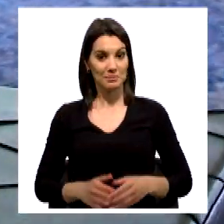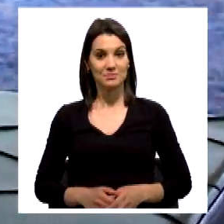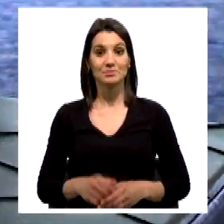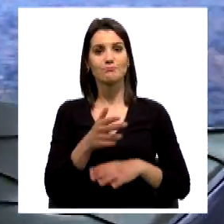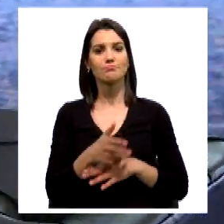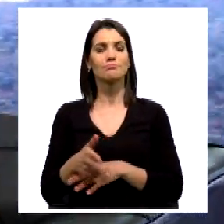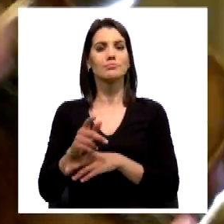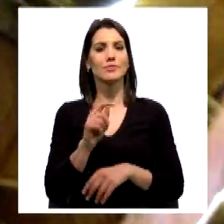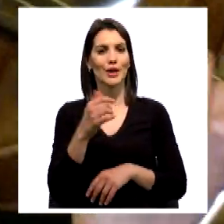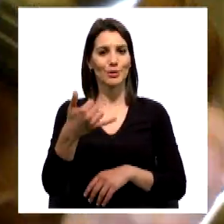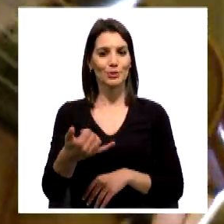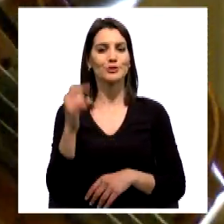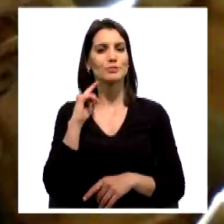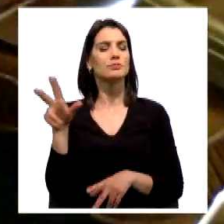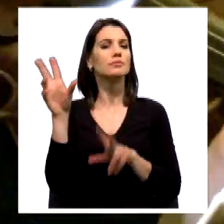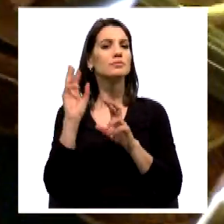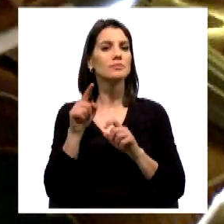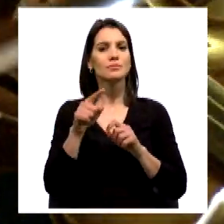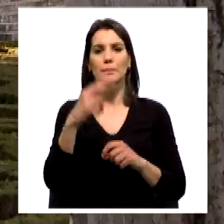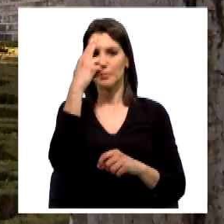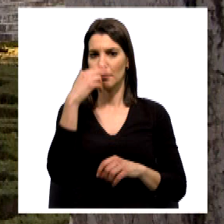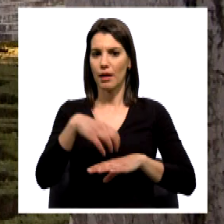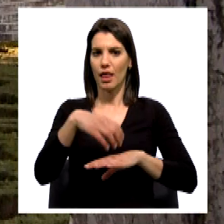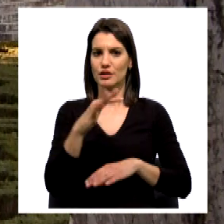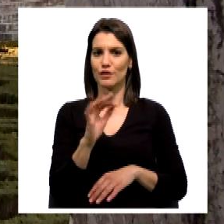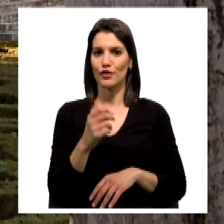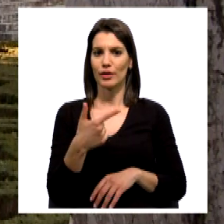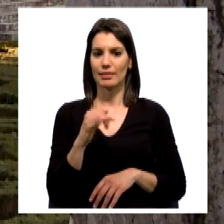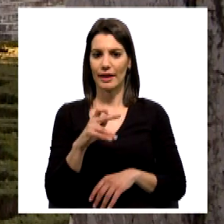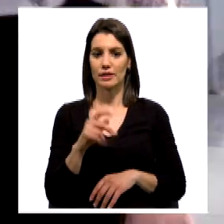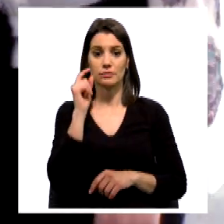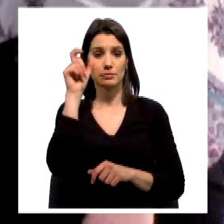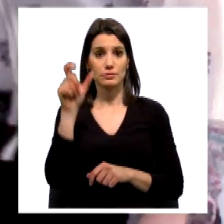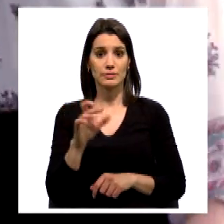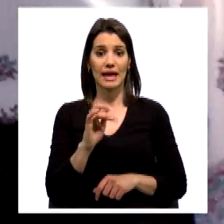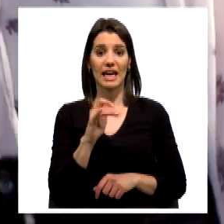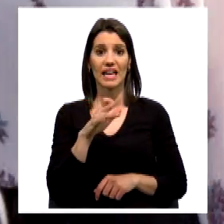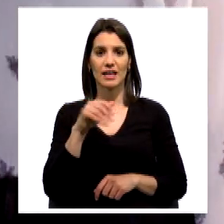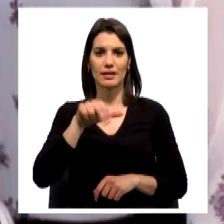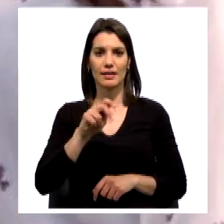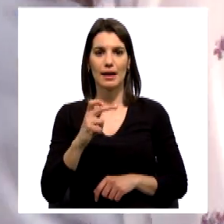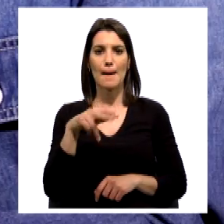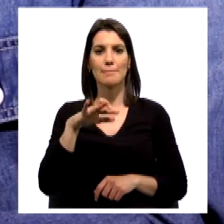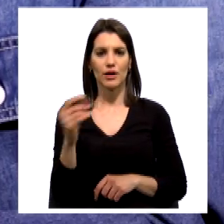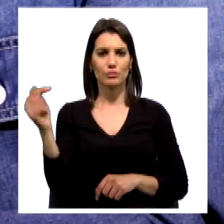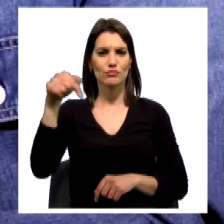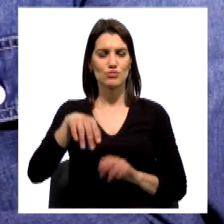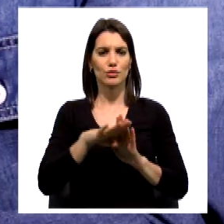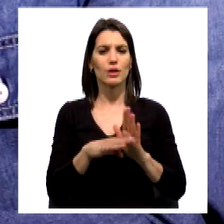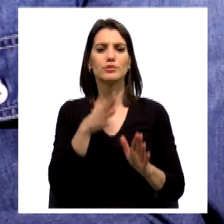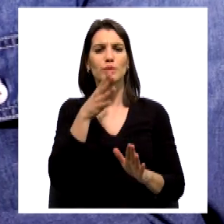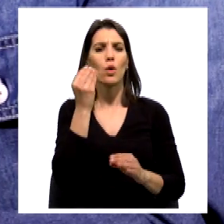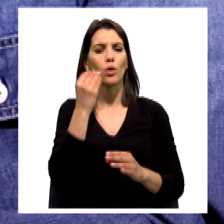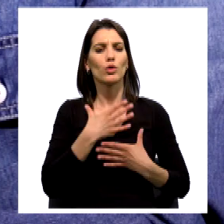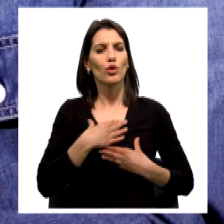Hoje abrimos com música. O repórter E2 anda ao som do Palácio Fronteira. Henrique Amaro veio à U da Joana explicar como se